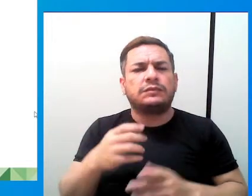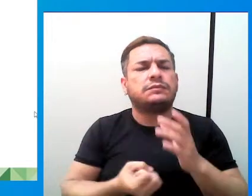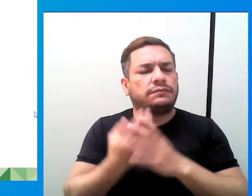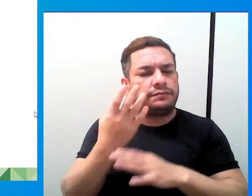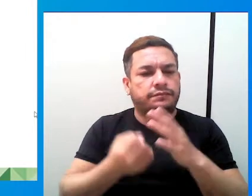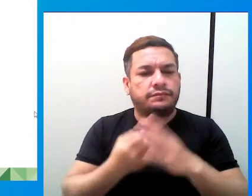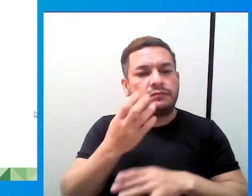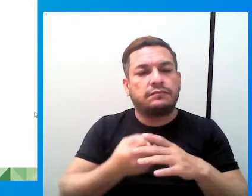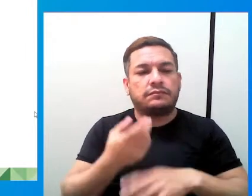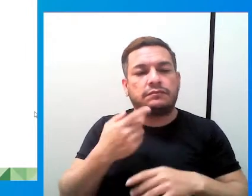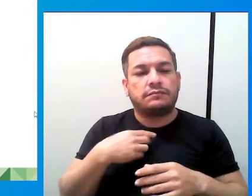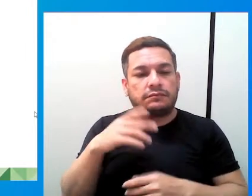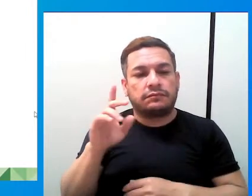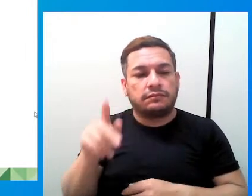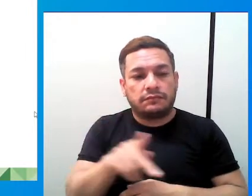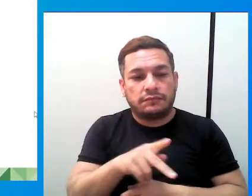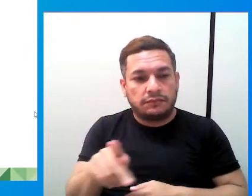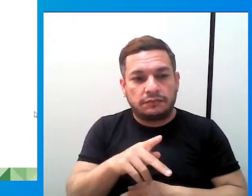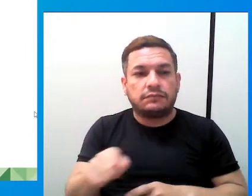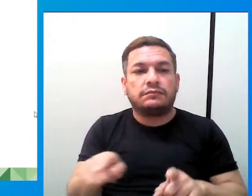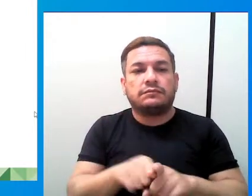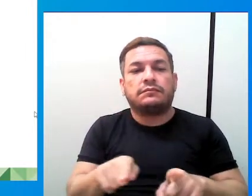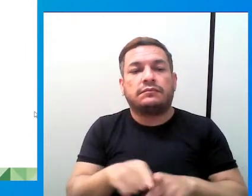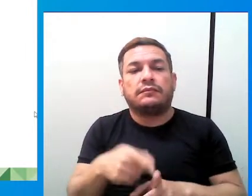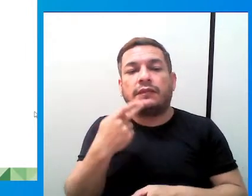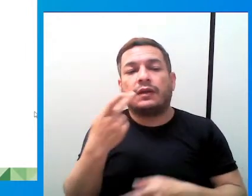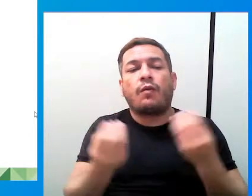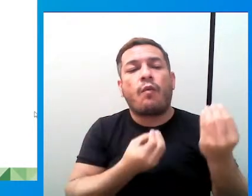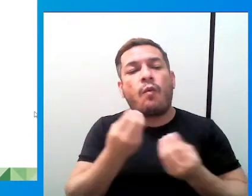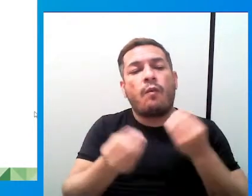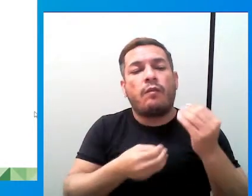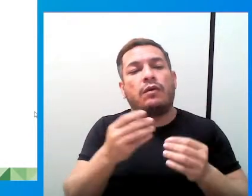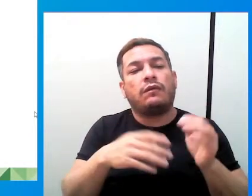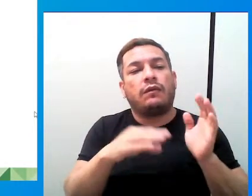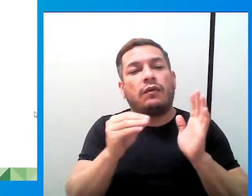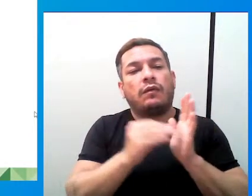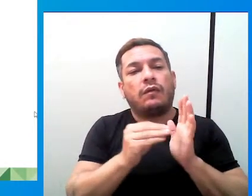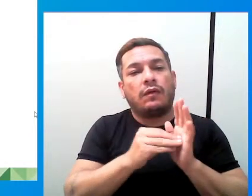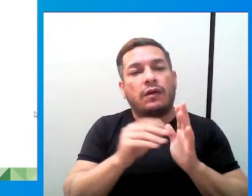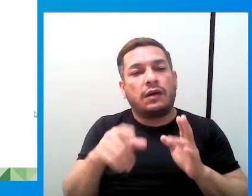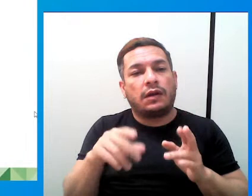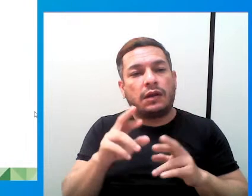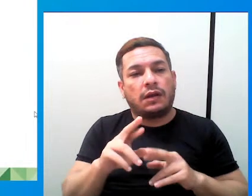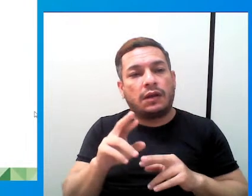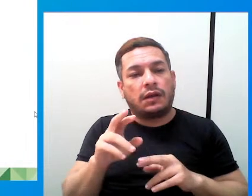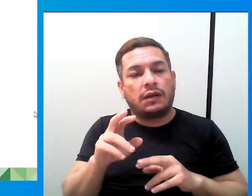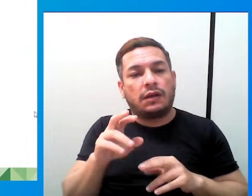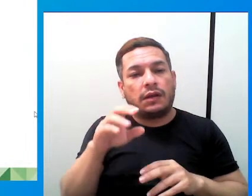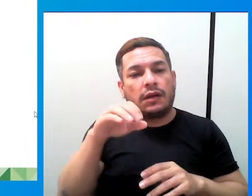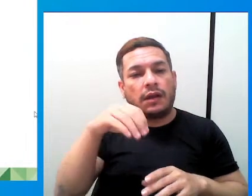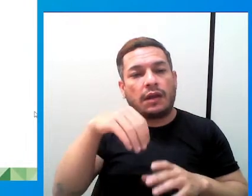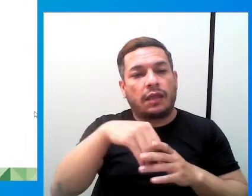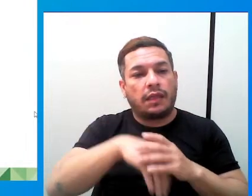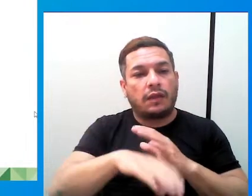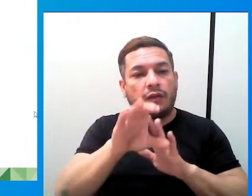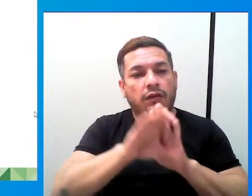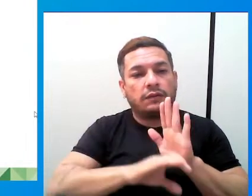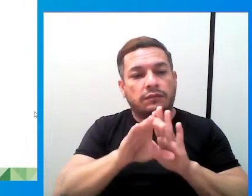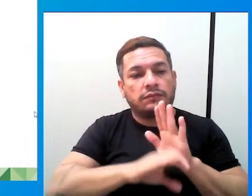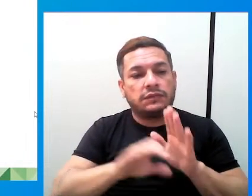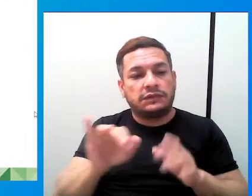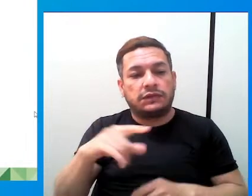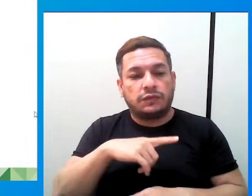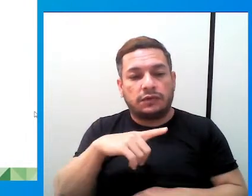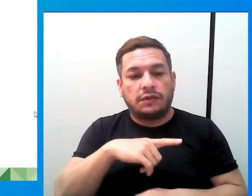no IFPA, professores dizendo, mas como é que eu vou colocar a extensão dentro do meu componente curricular se eu já